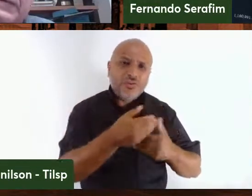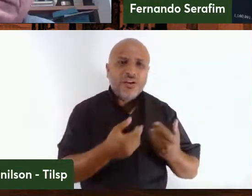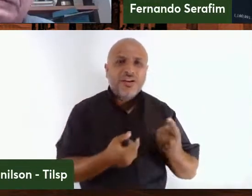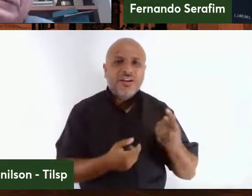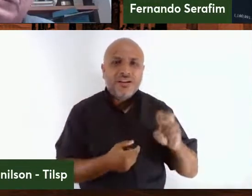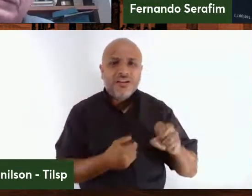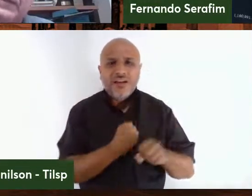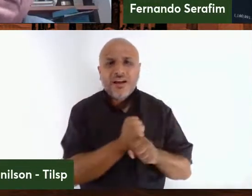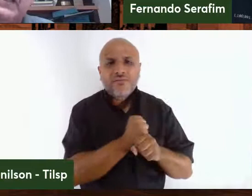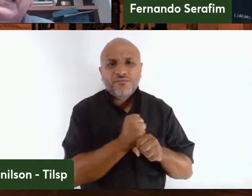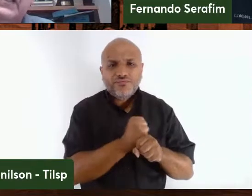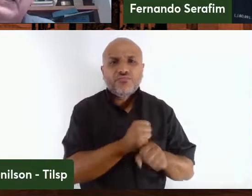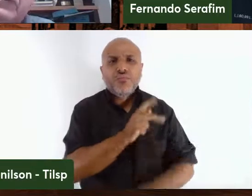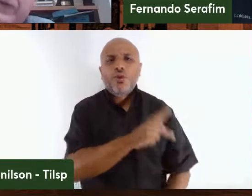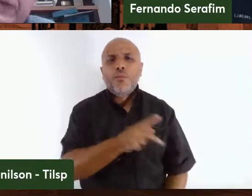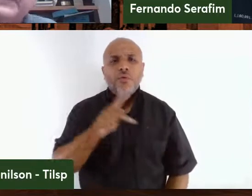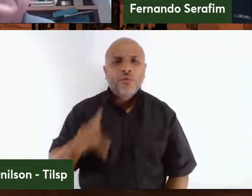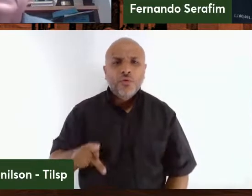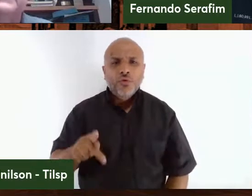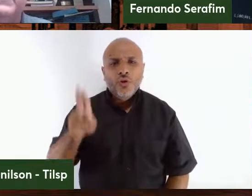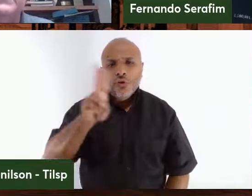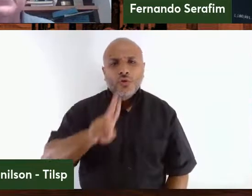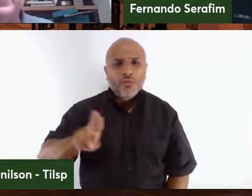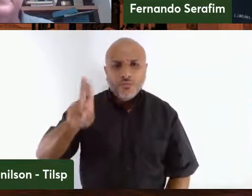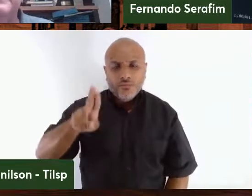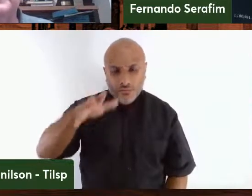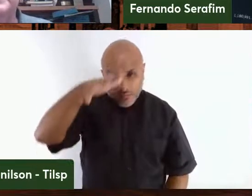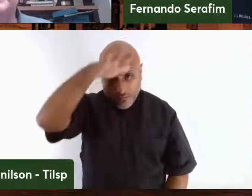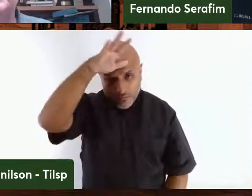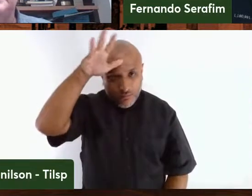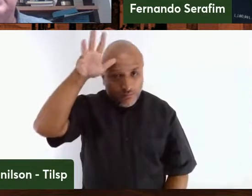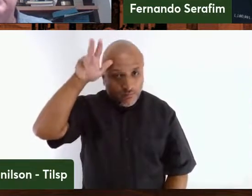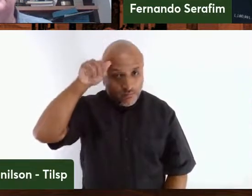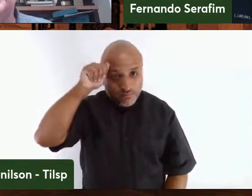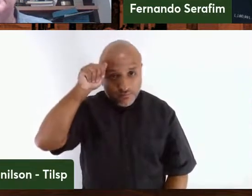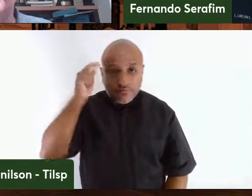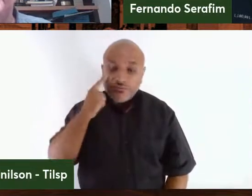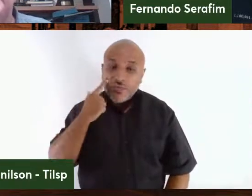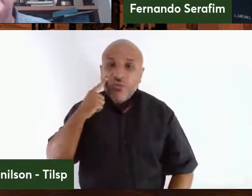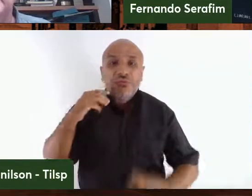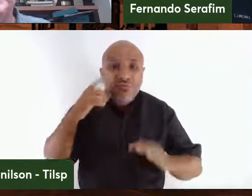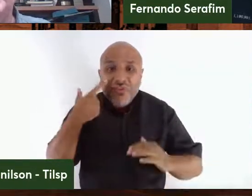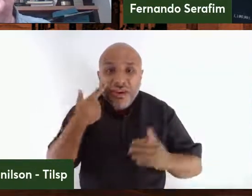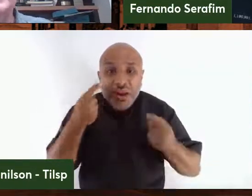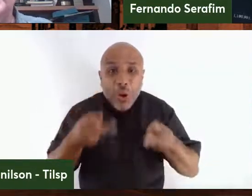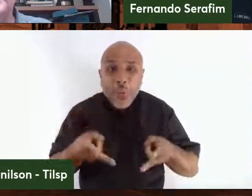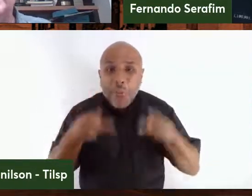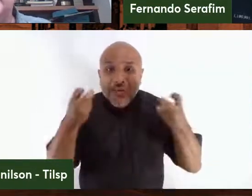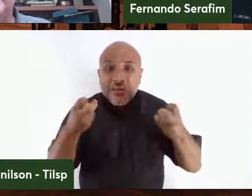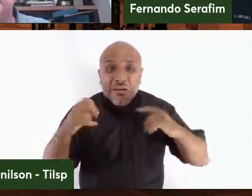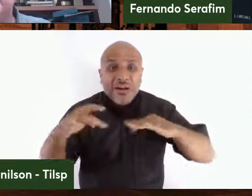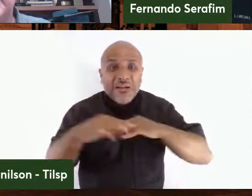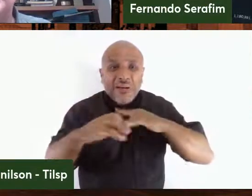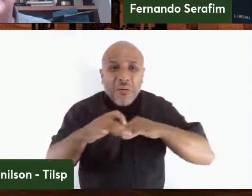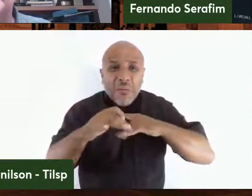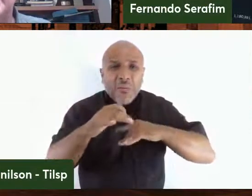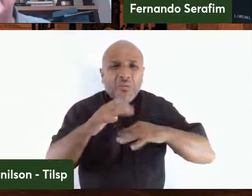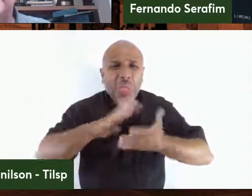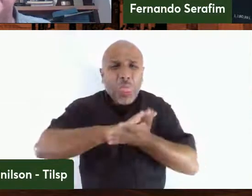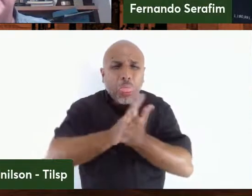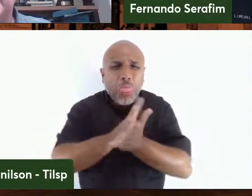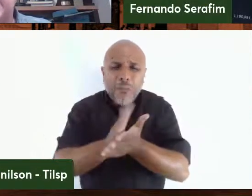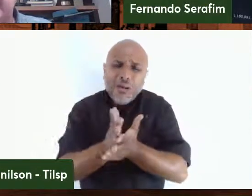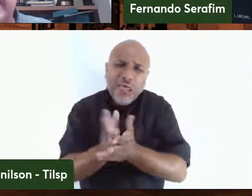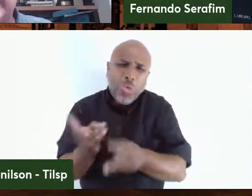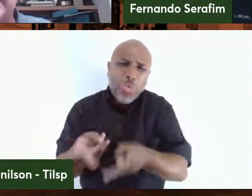na Universidade do Amazonas, e eu vi essa cidade, vamos dizer, ser destruída. Pela ganância, por tudo que a gente já